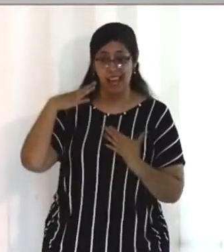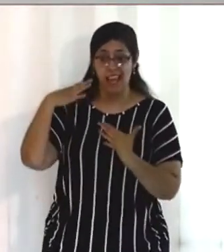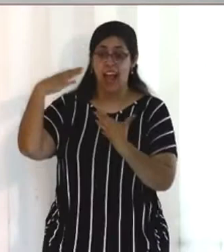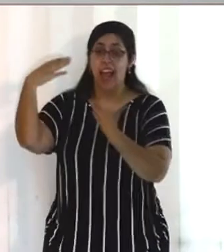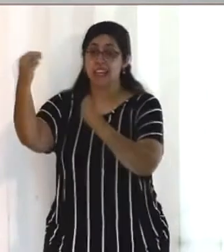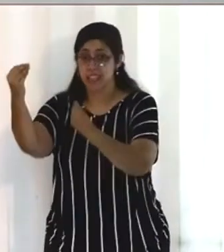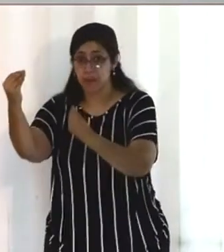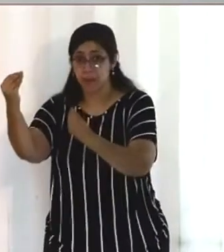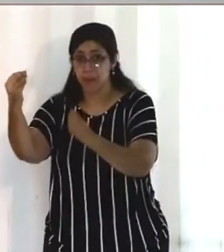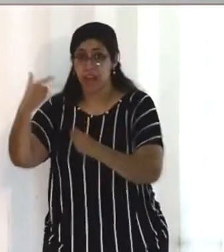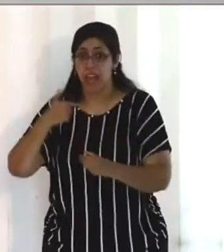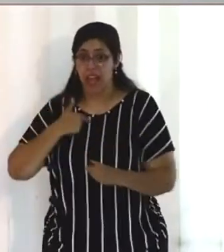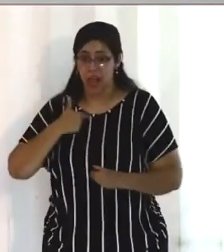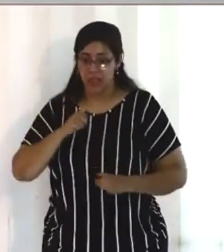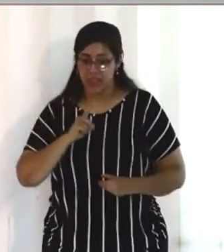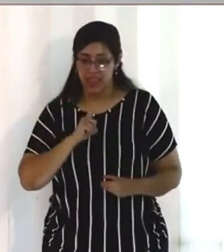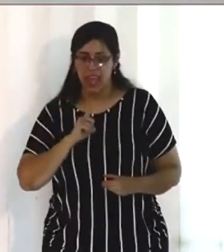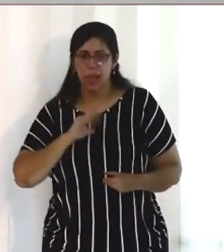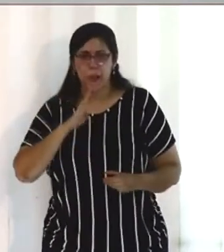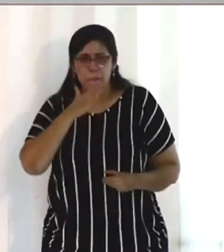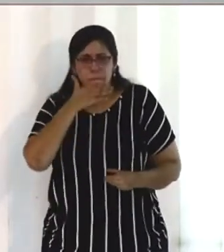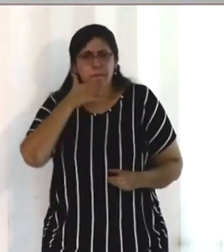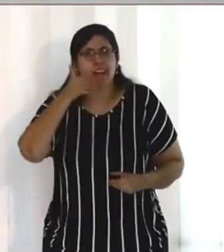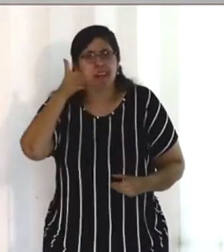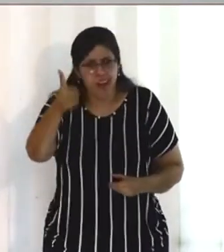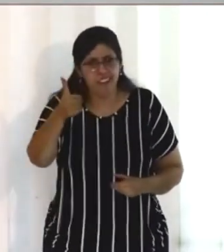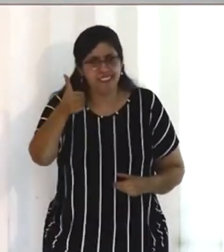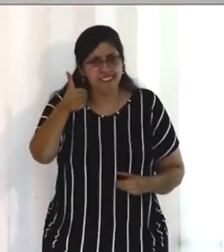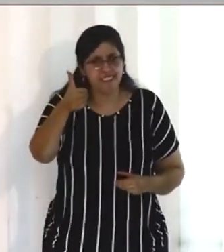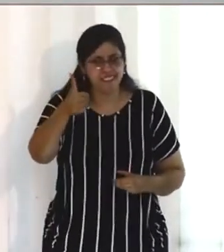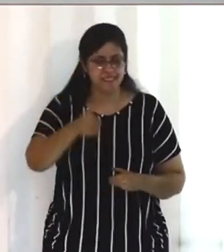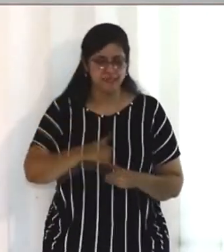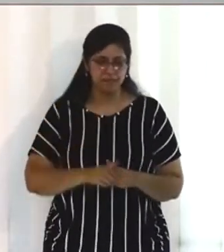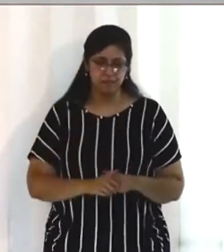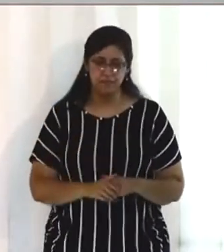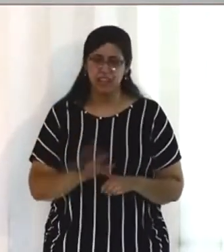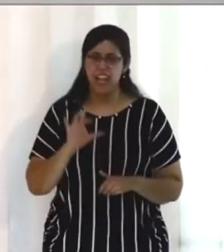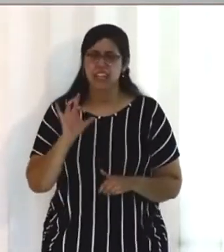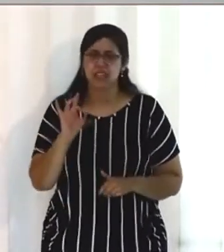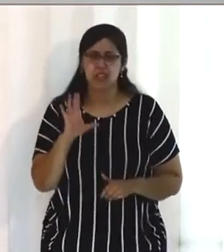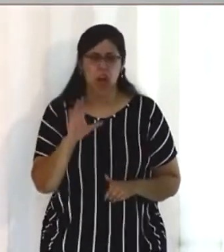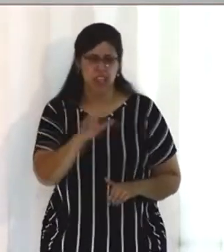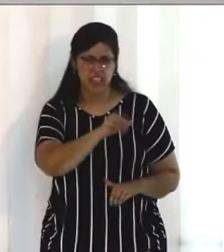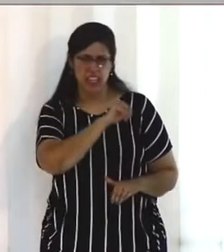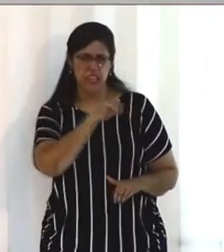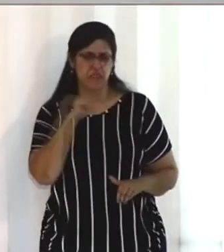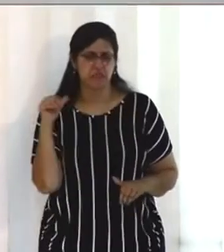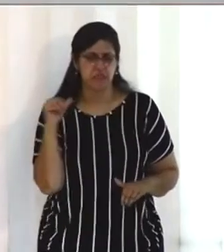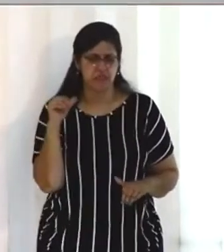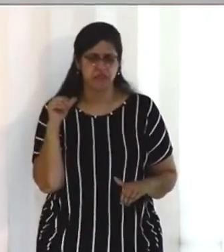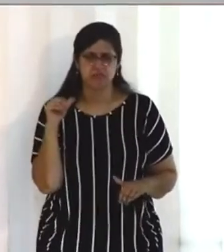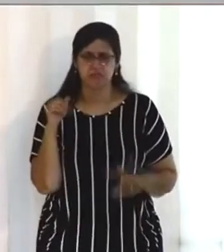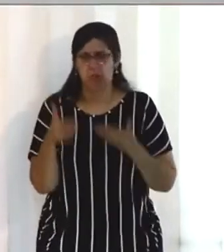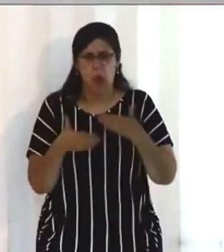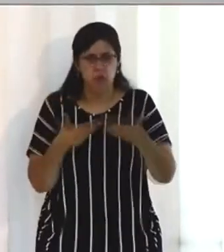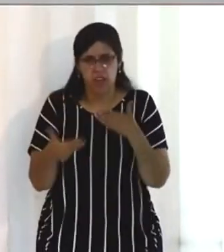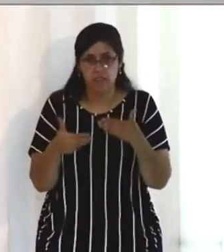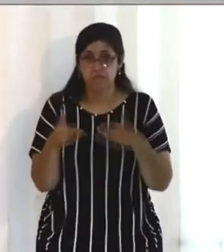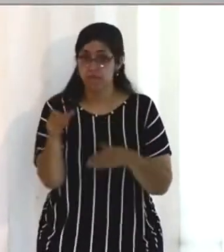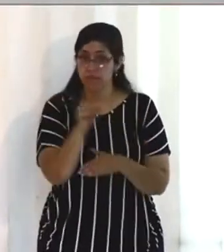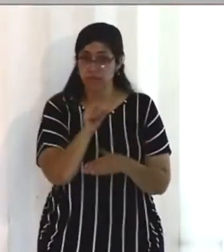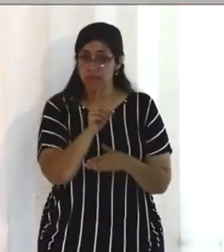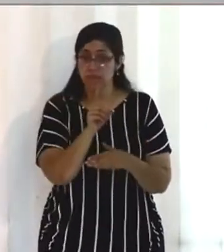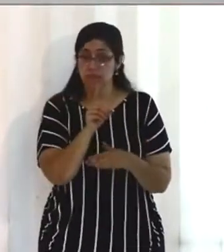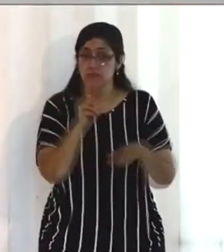de melhor. Porque o Senhor não está atrás de sacrifícios, o Senhor não precisa de nada, mas o Senhor prova o